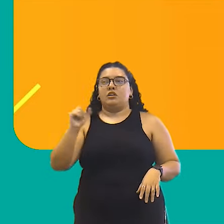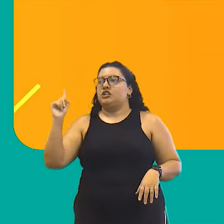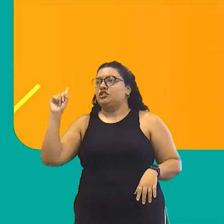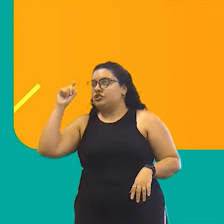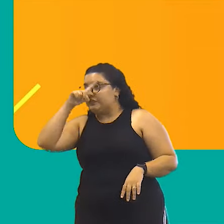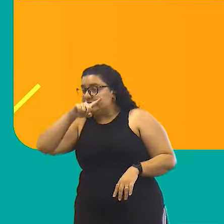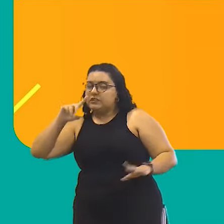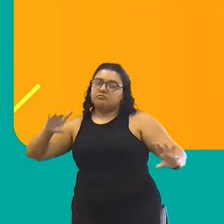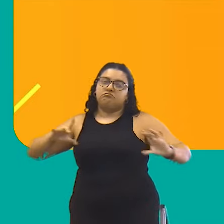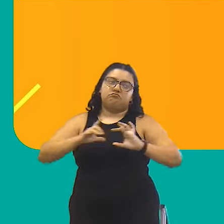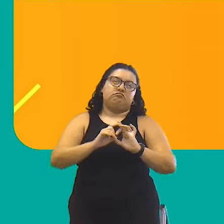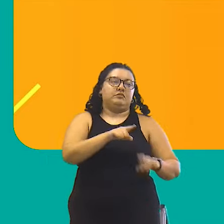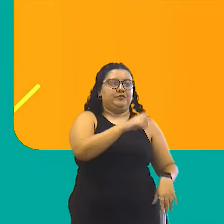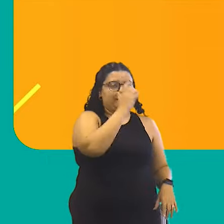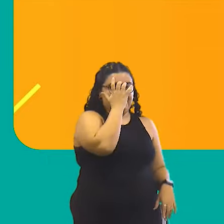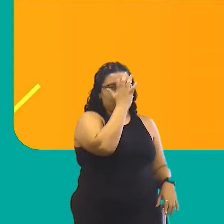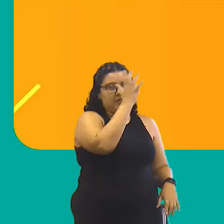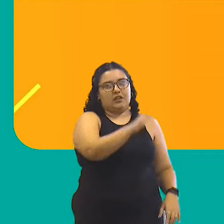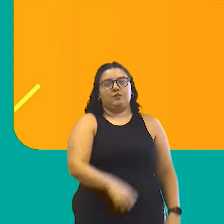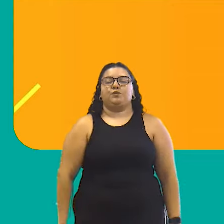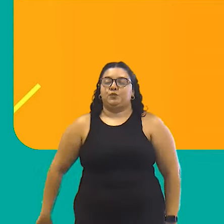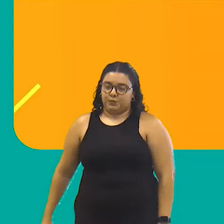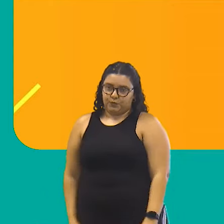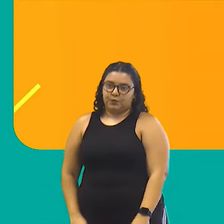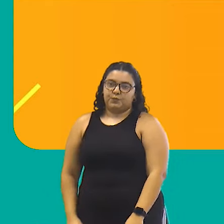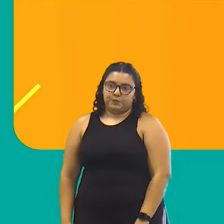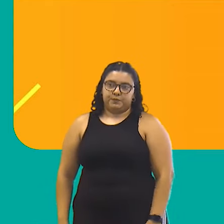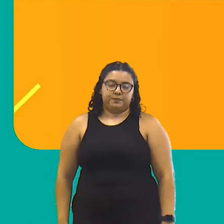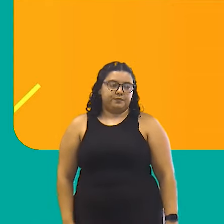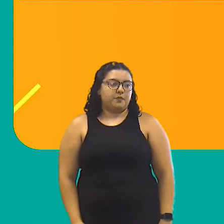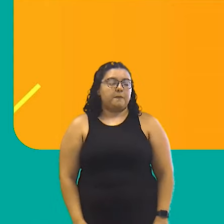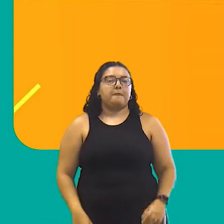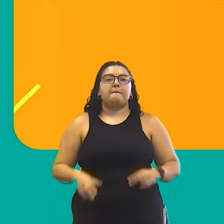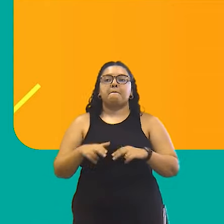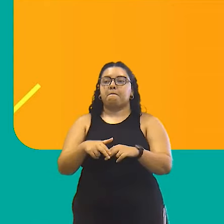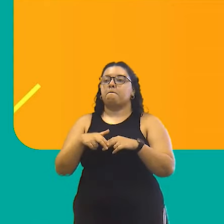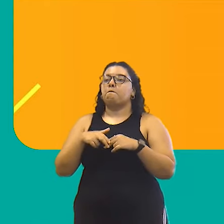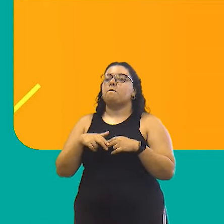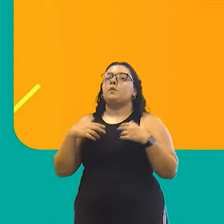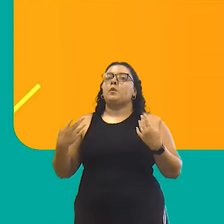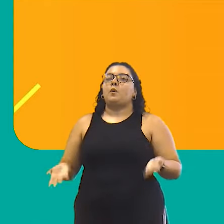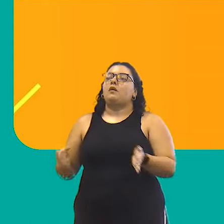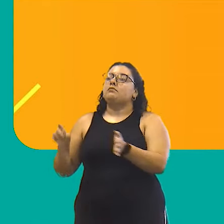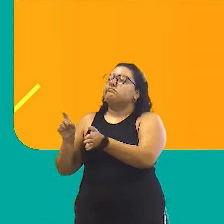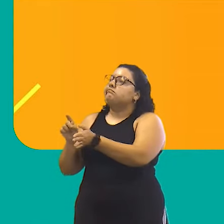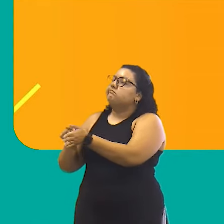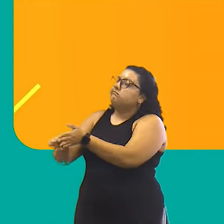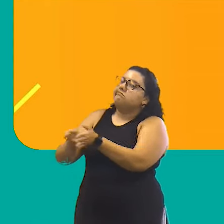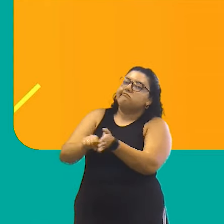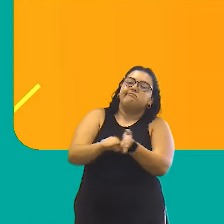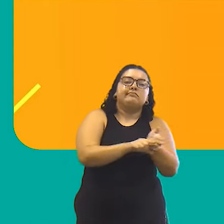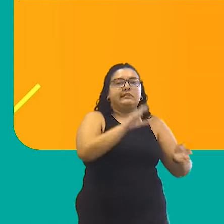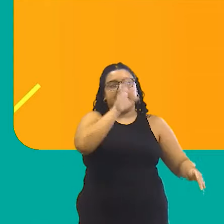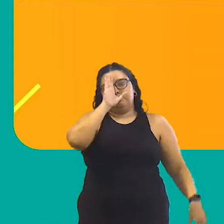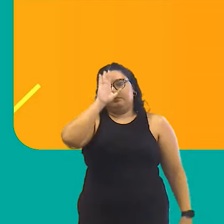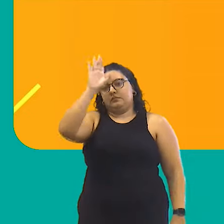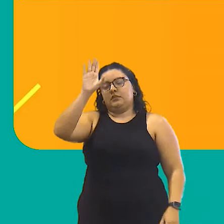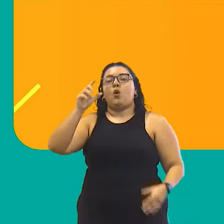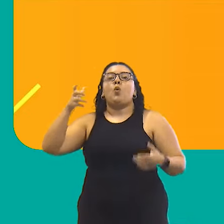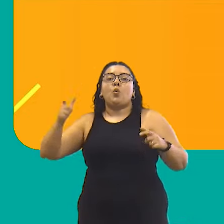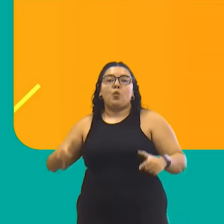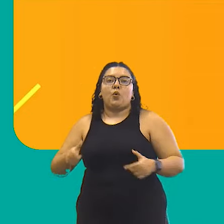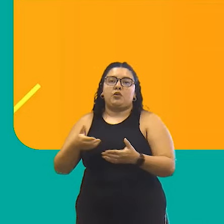difícil, depois que você acertou a fácil. Então, quais são as questões que você deve priorizar na